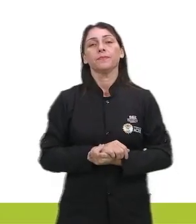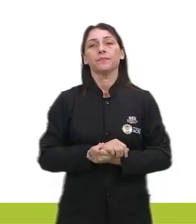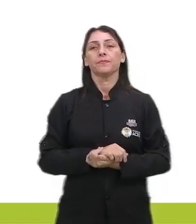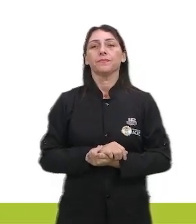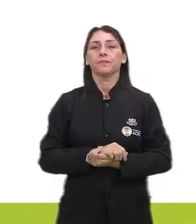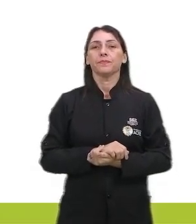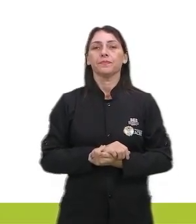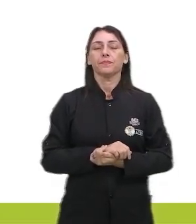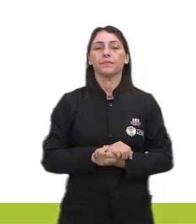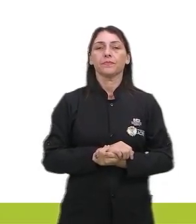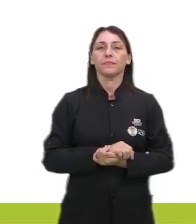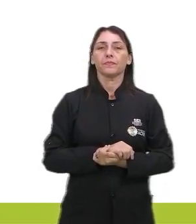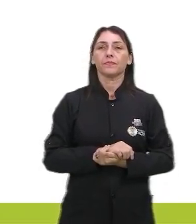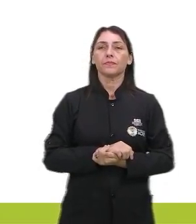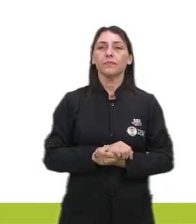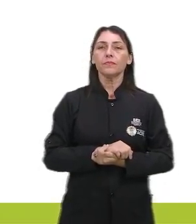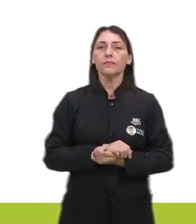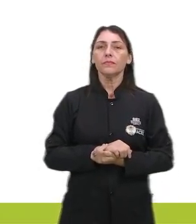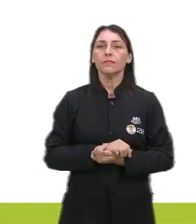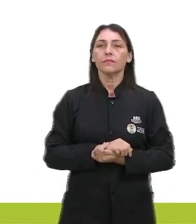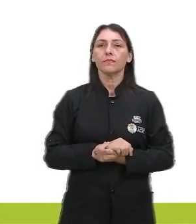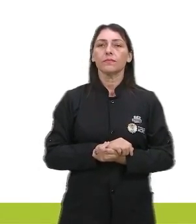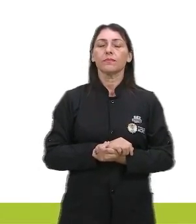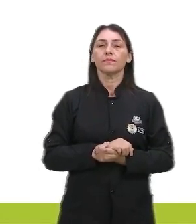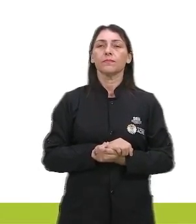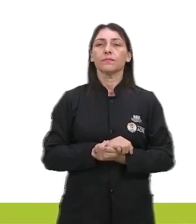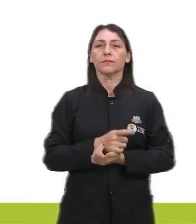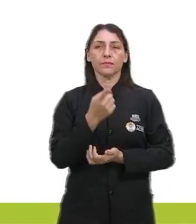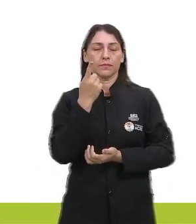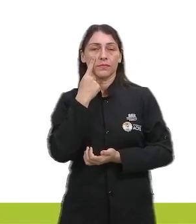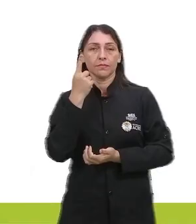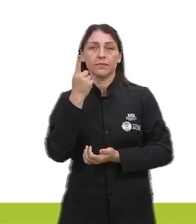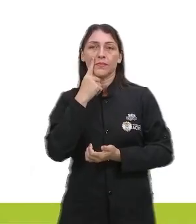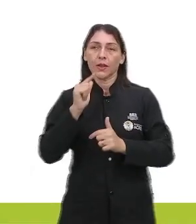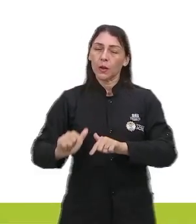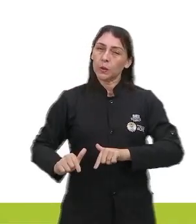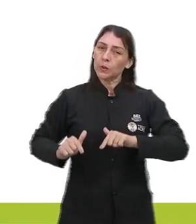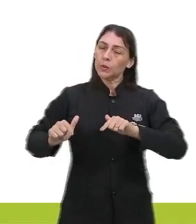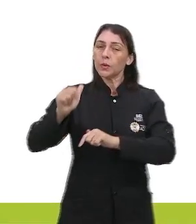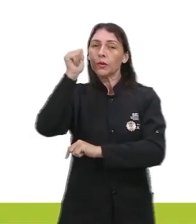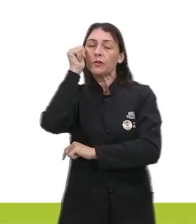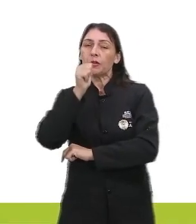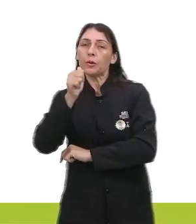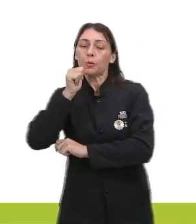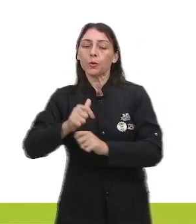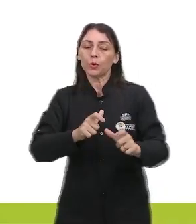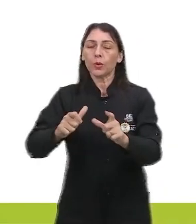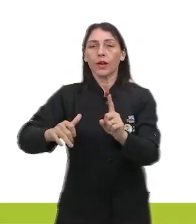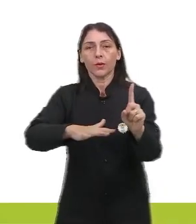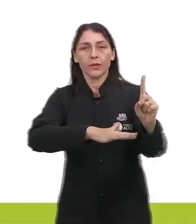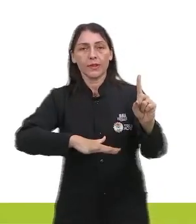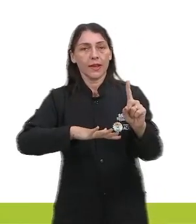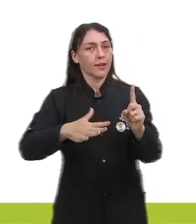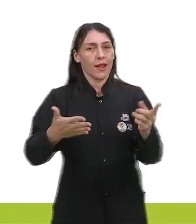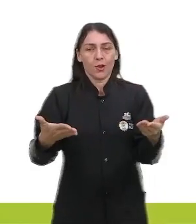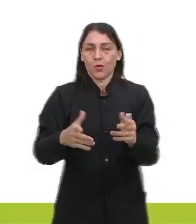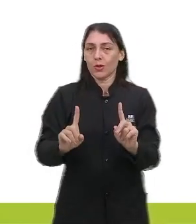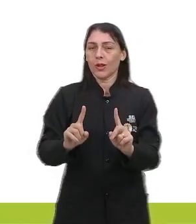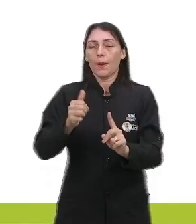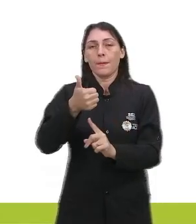que tirar a caneta, senão não avança. Go! Então aqui, ó, a luta feminina por espaço na sociedade não é de hoje.